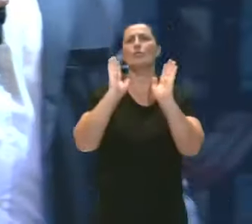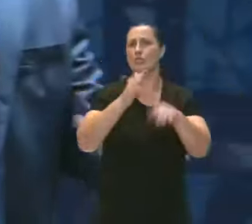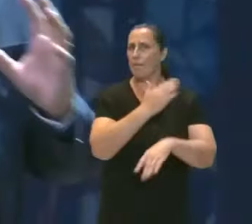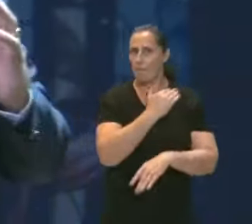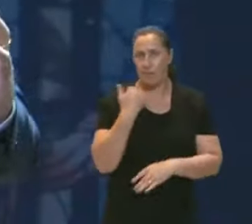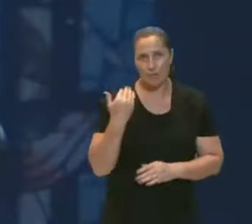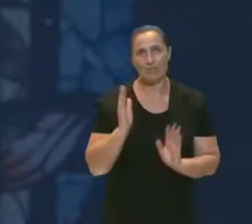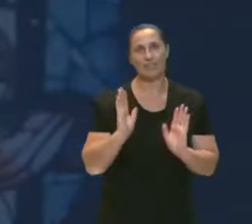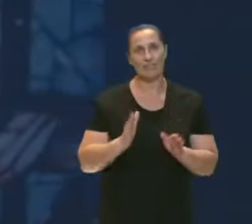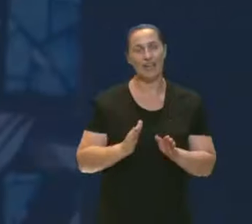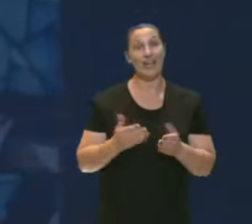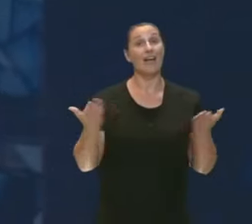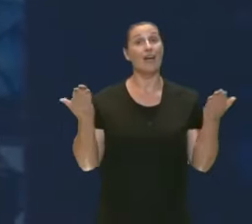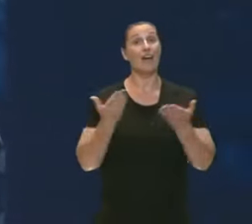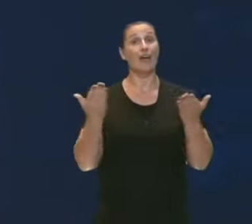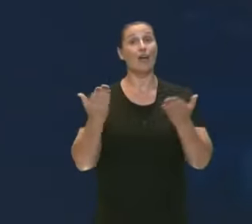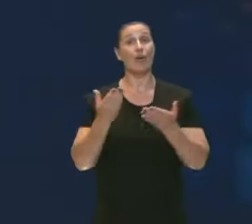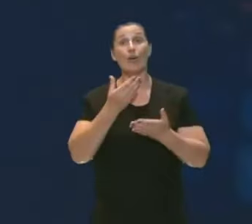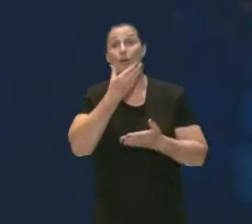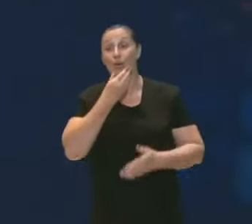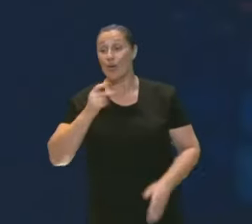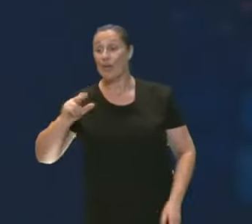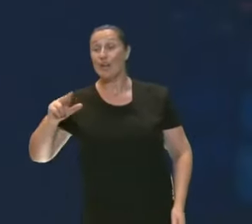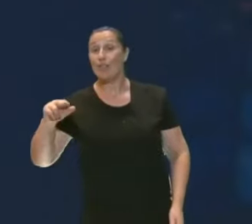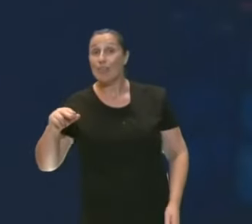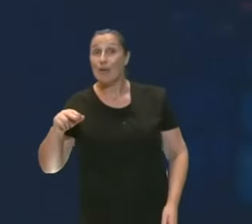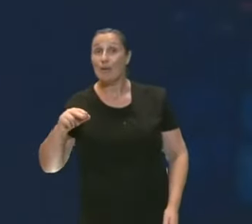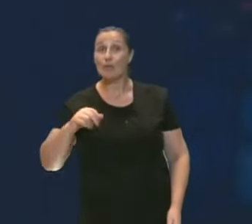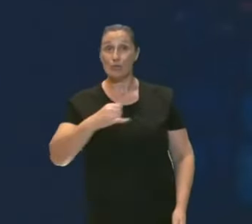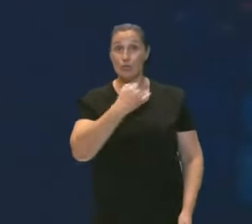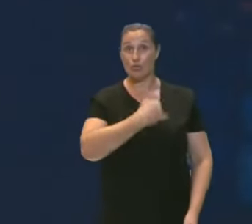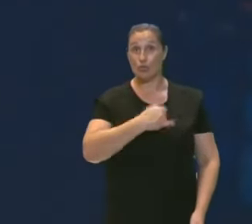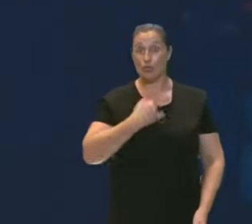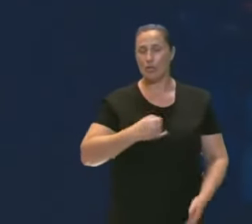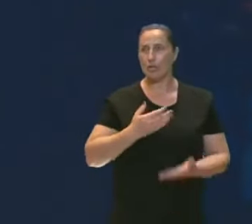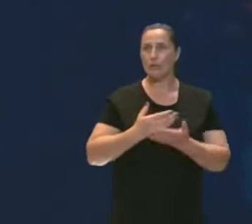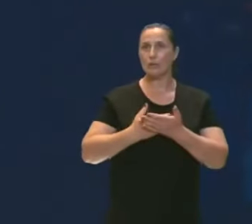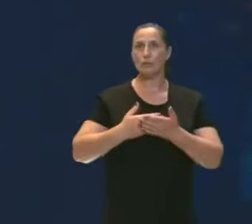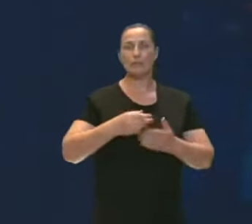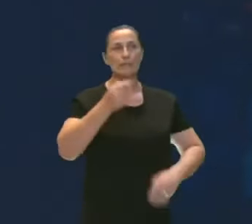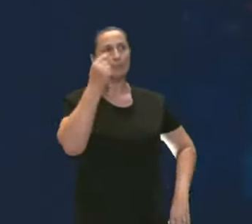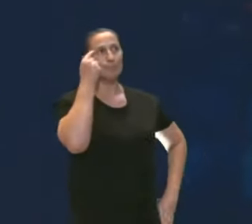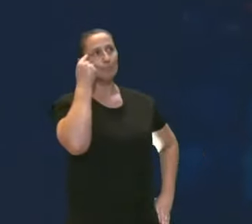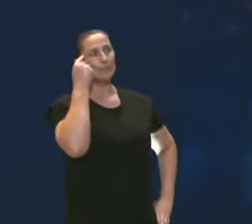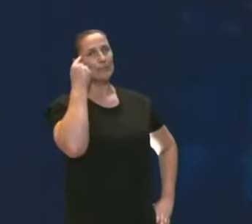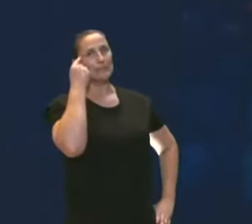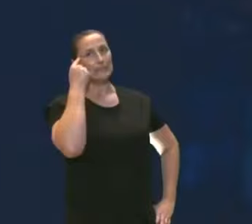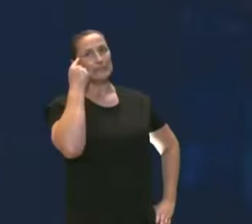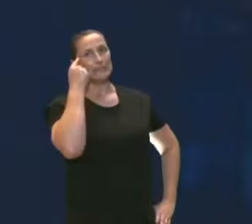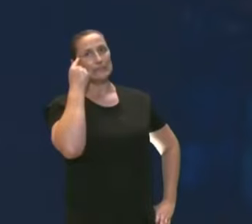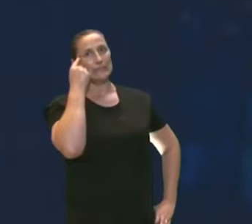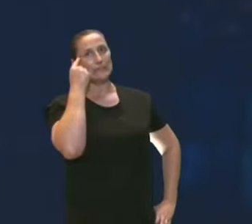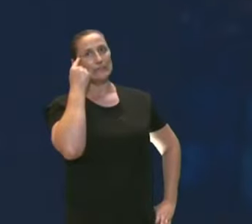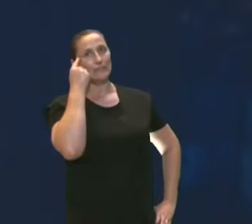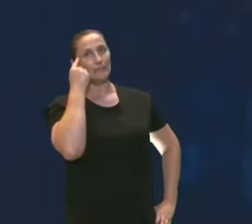E agora os irmãos de José começam a pensar e dizer assim: será que depois da morte